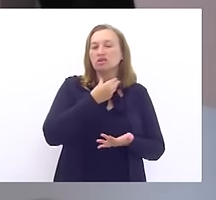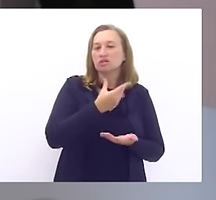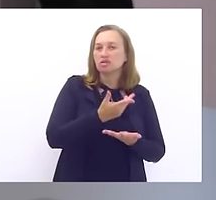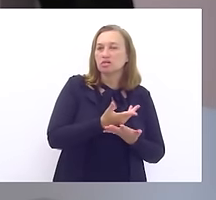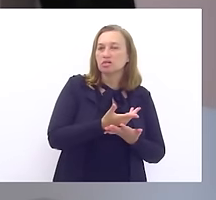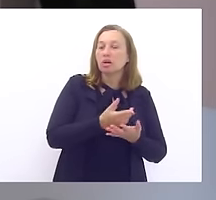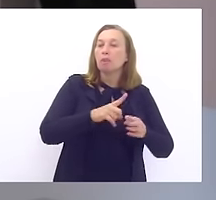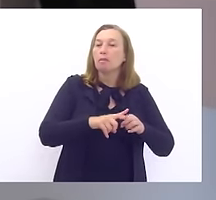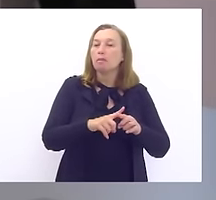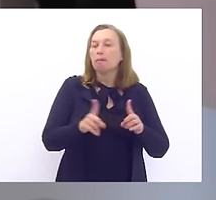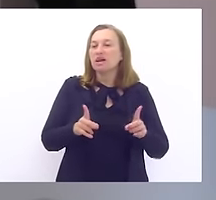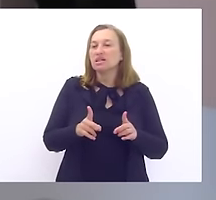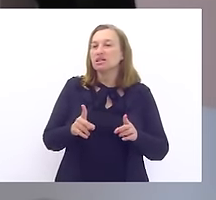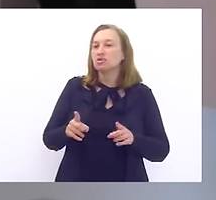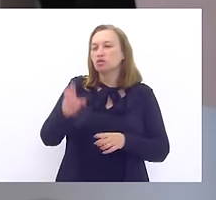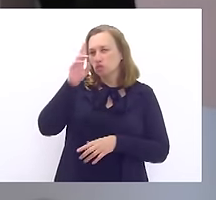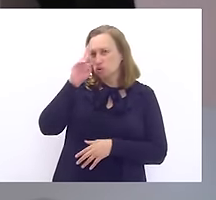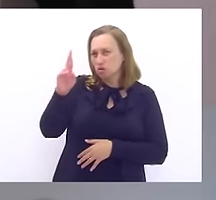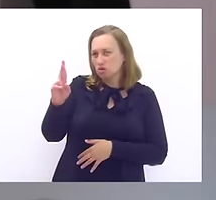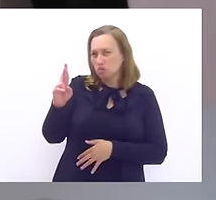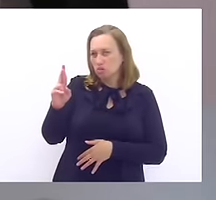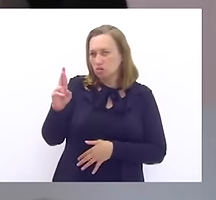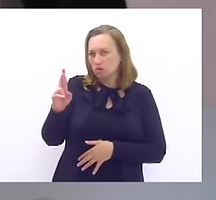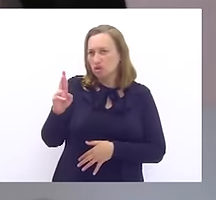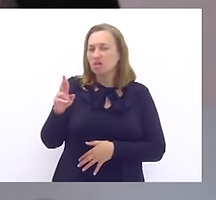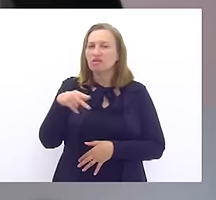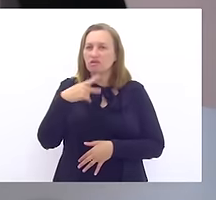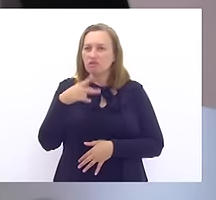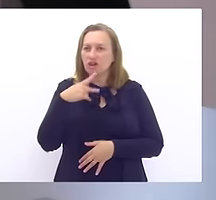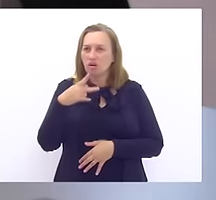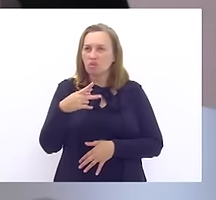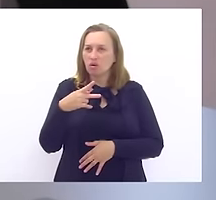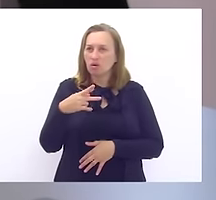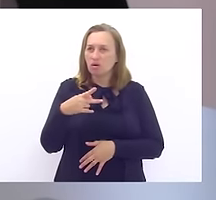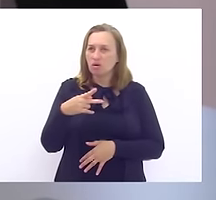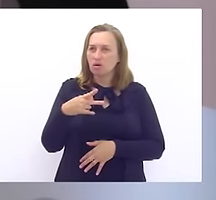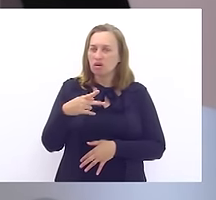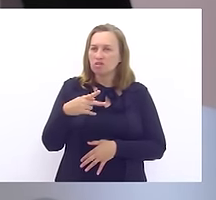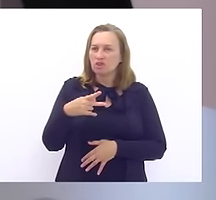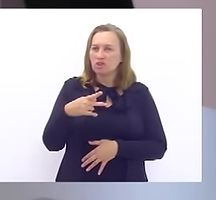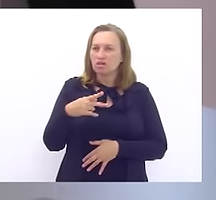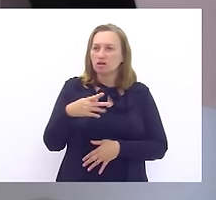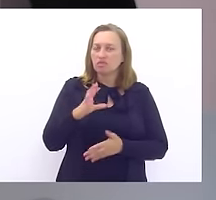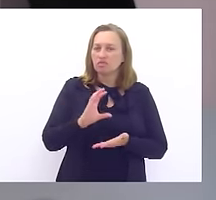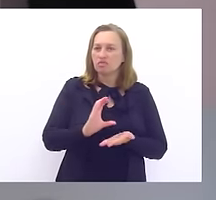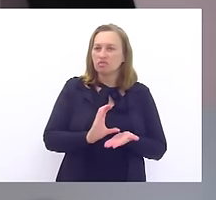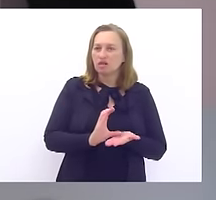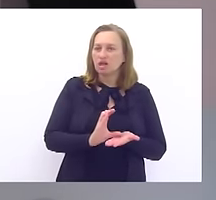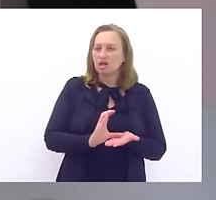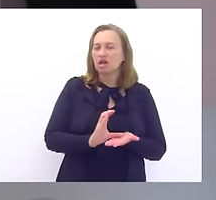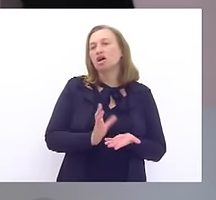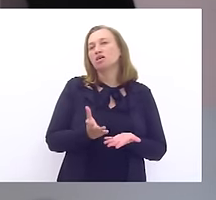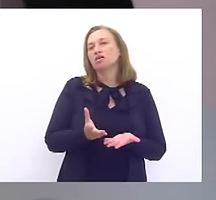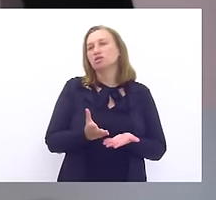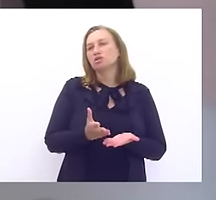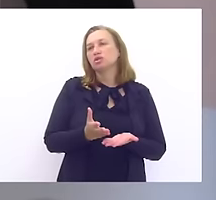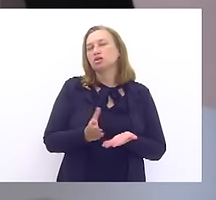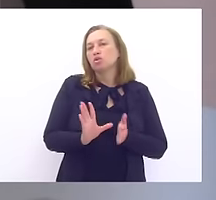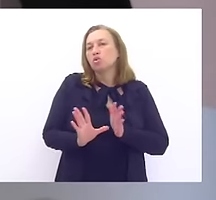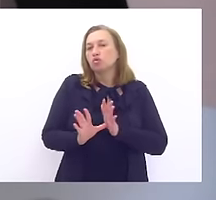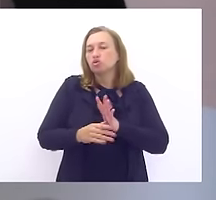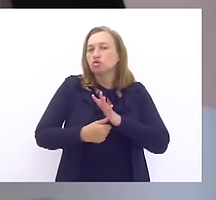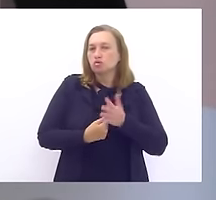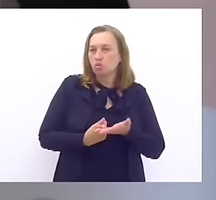mas isso que o senhor tratou a gente chama de descaminho né O que popularmente conhecido de contrabando